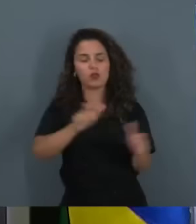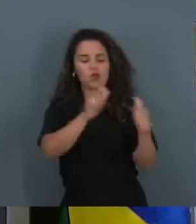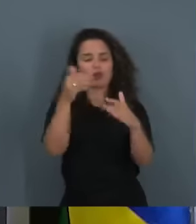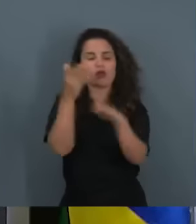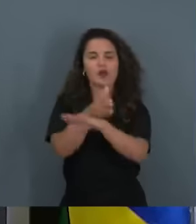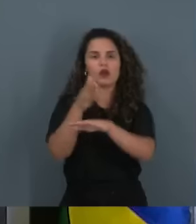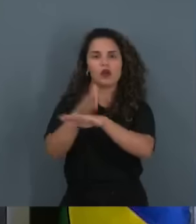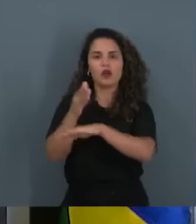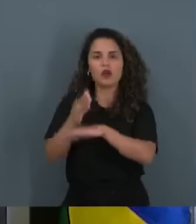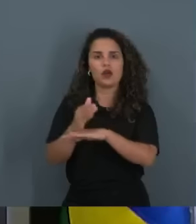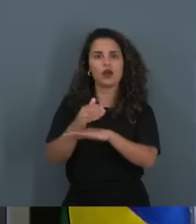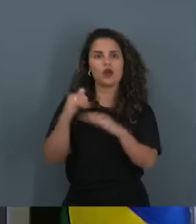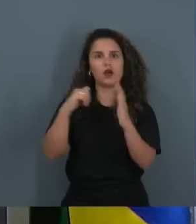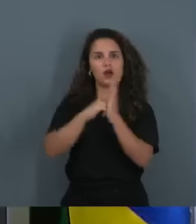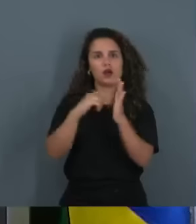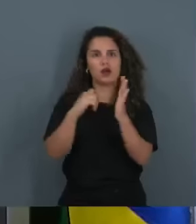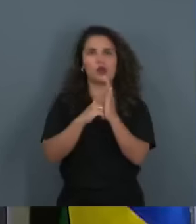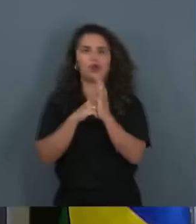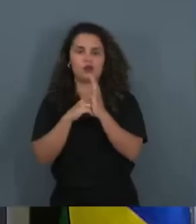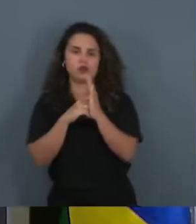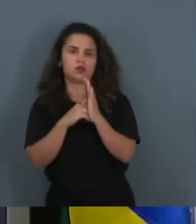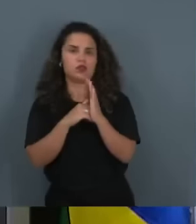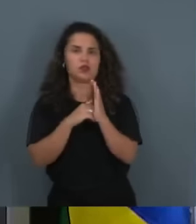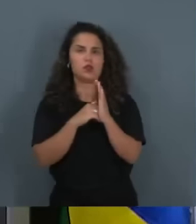aqui dentro do Senado.